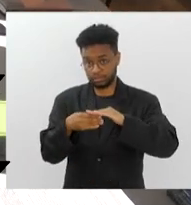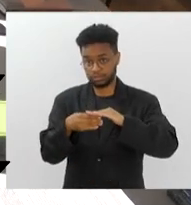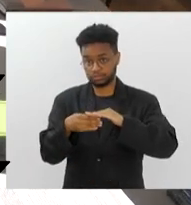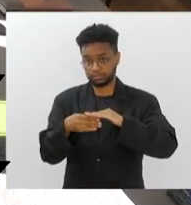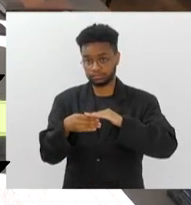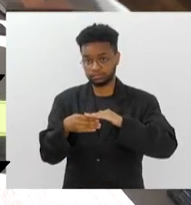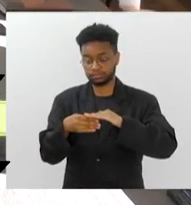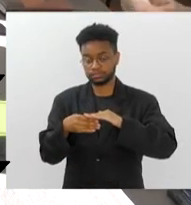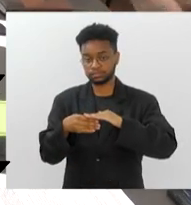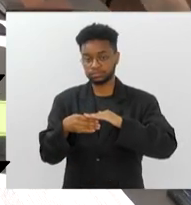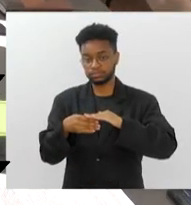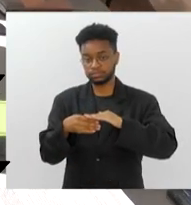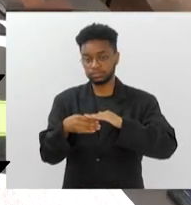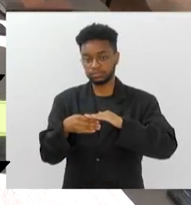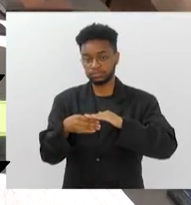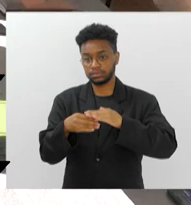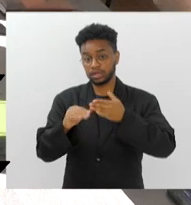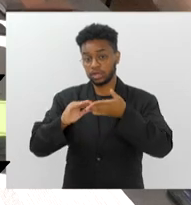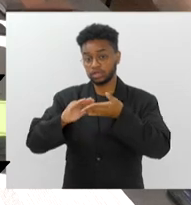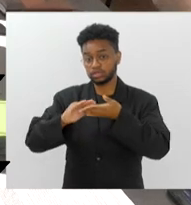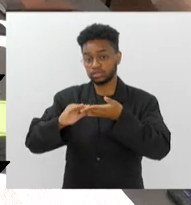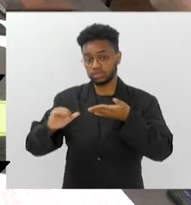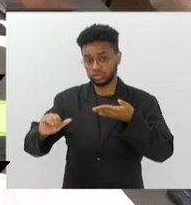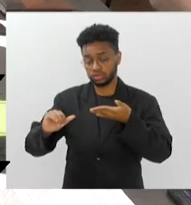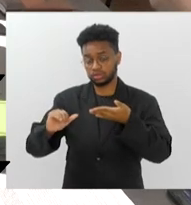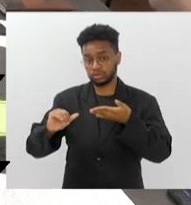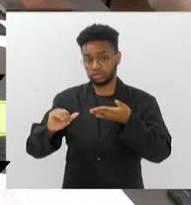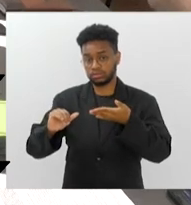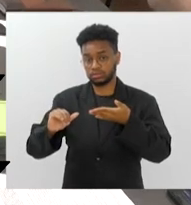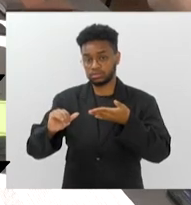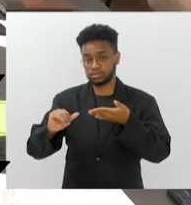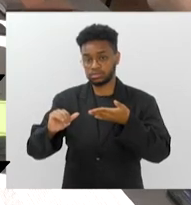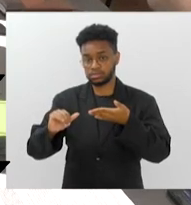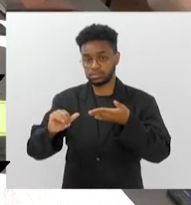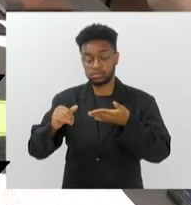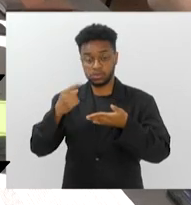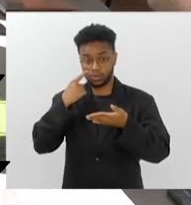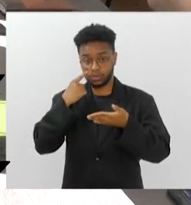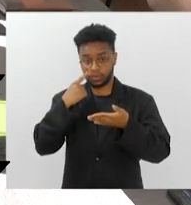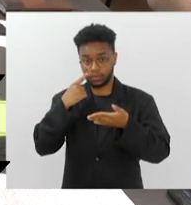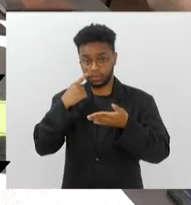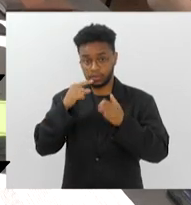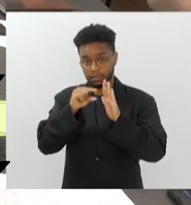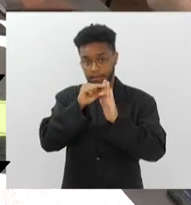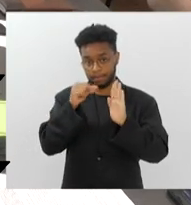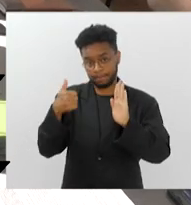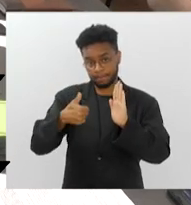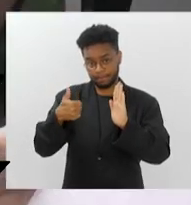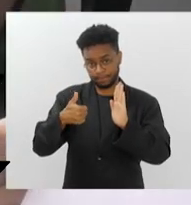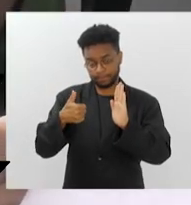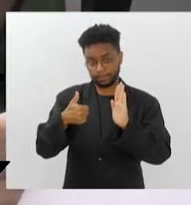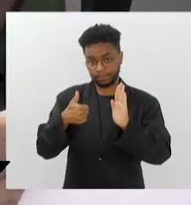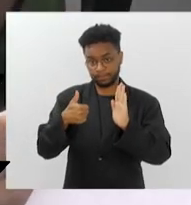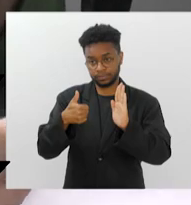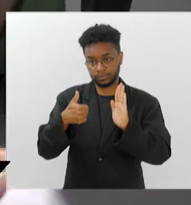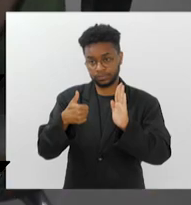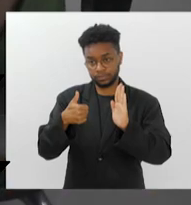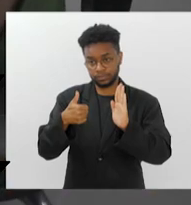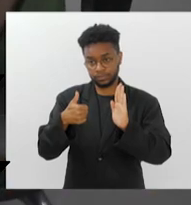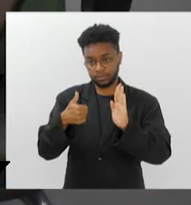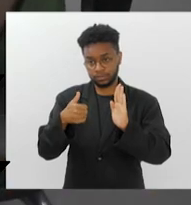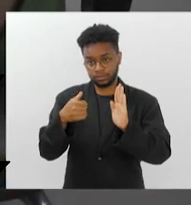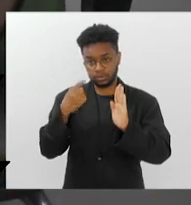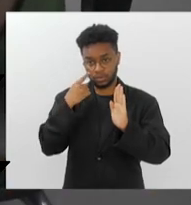emenda ela tá retirando porque olha só o parágrafo primeiro do projeto bota lá o primeiro